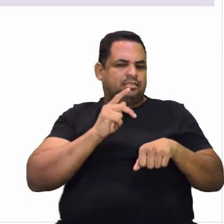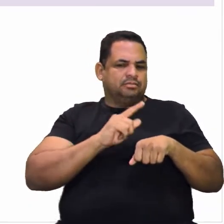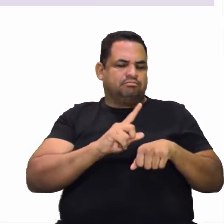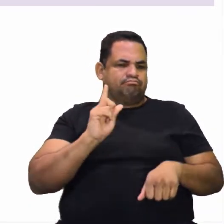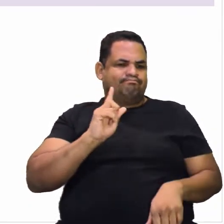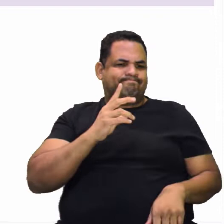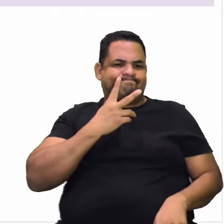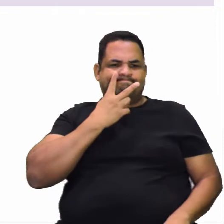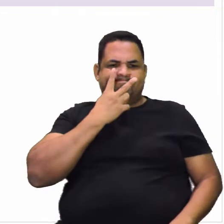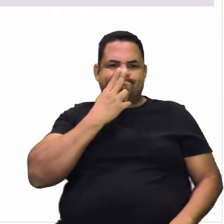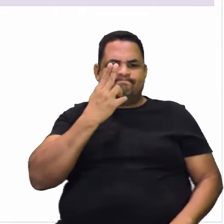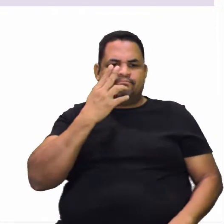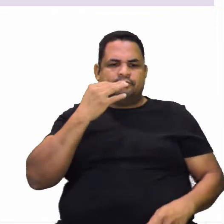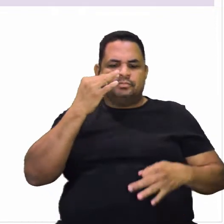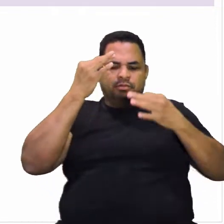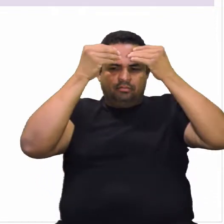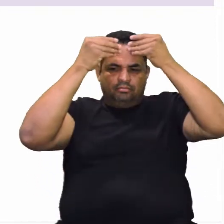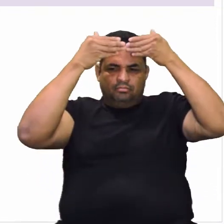Parece um véu